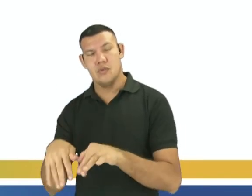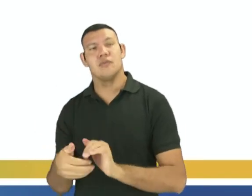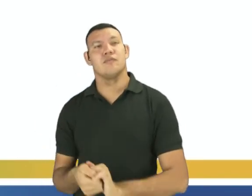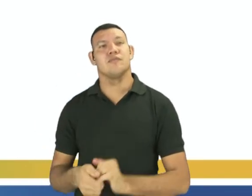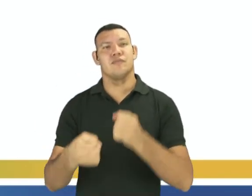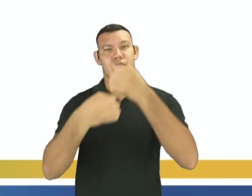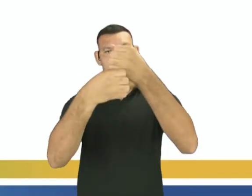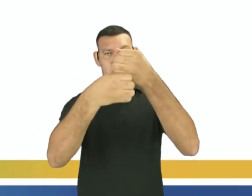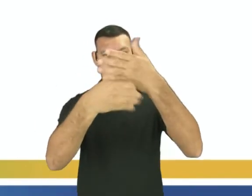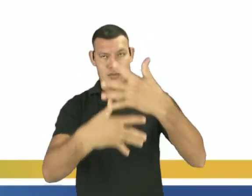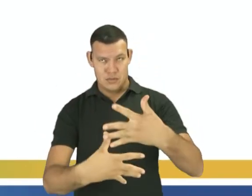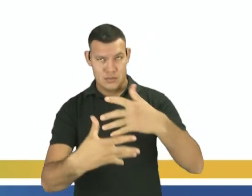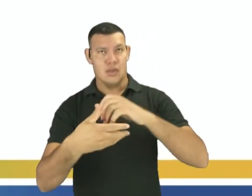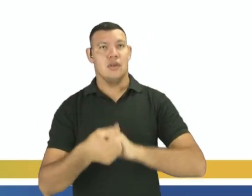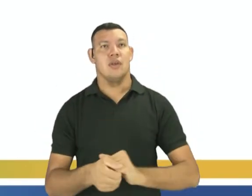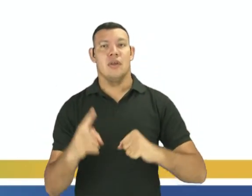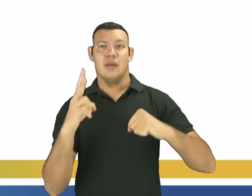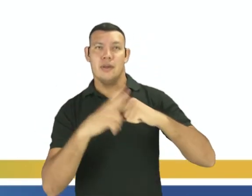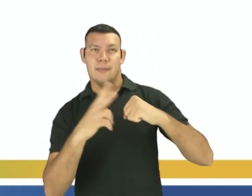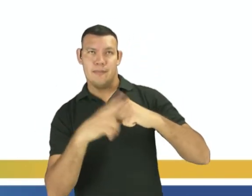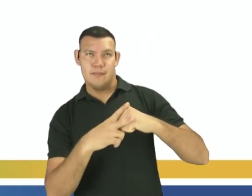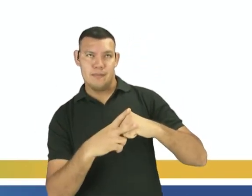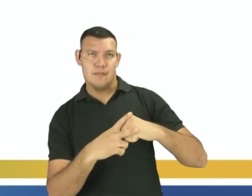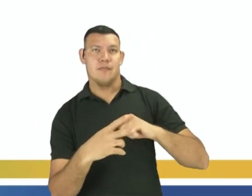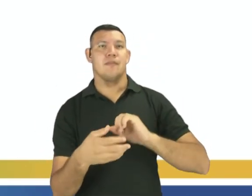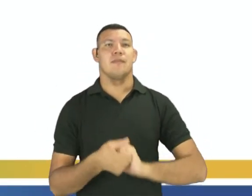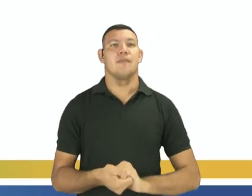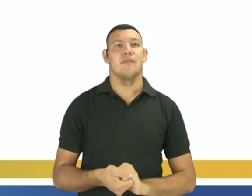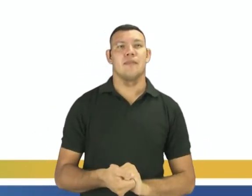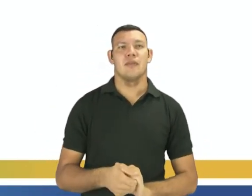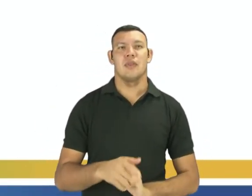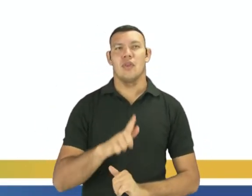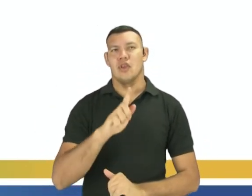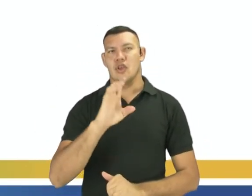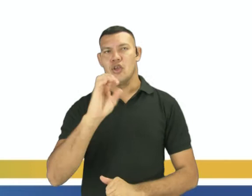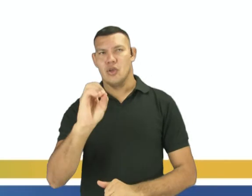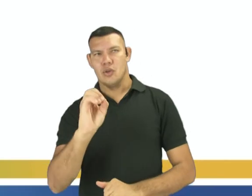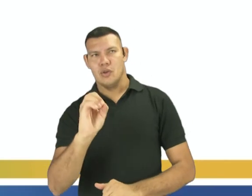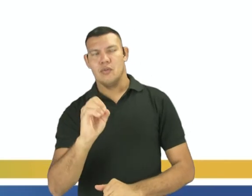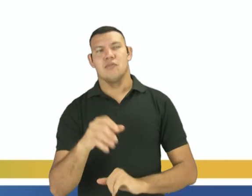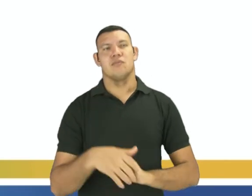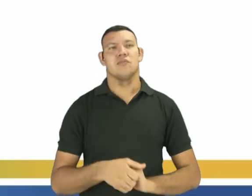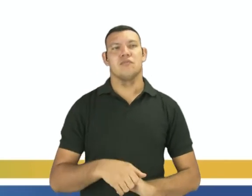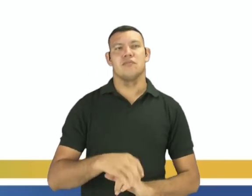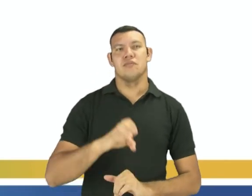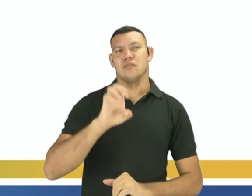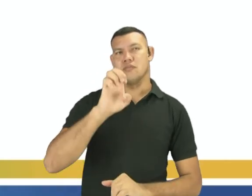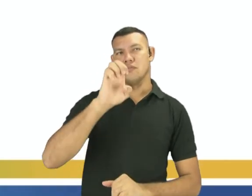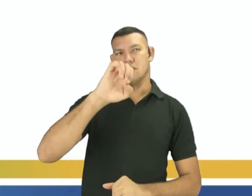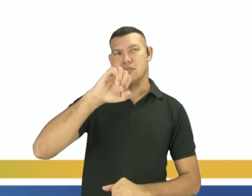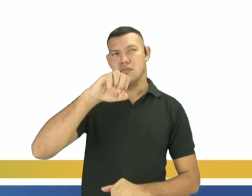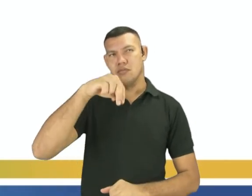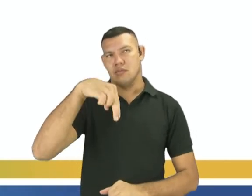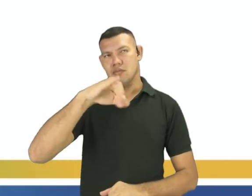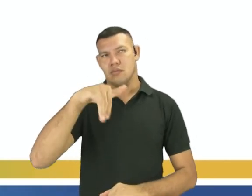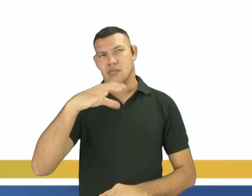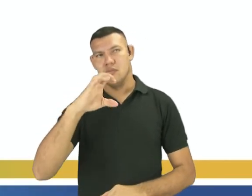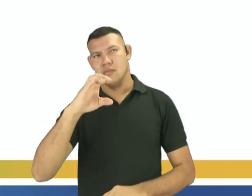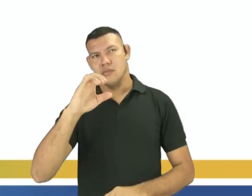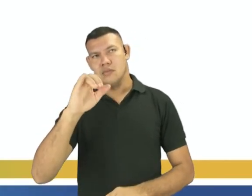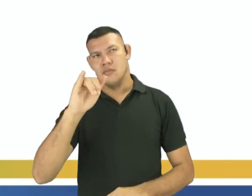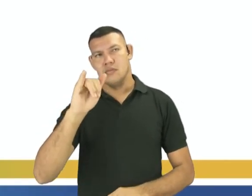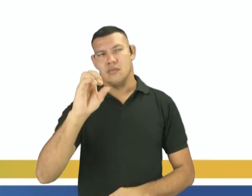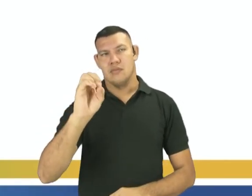1, se antes daqueles verbos ali do go, do travel, tiver um desses verbos, enjoy, consider, mind, miss e alguns outros, ou uma